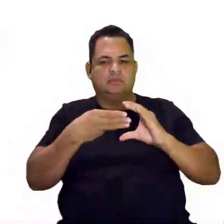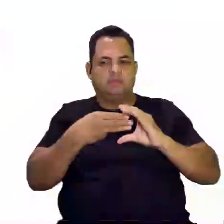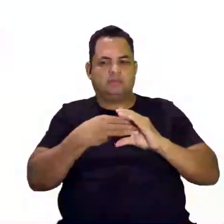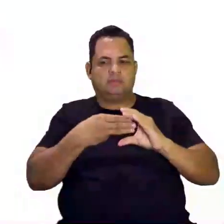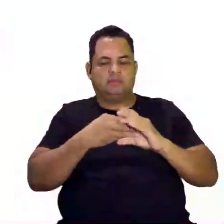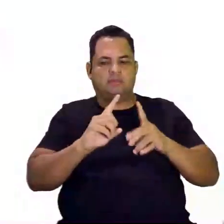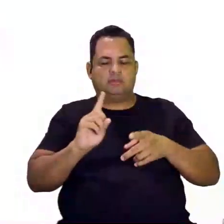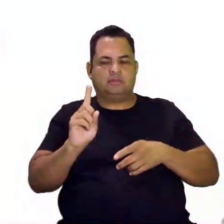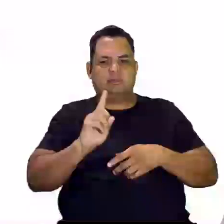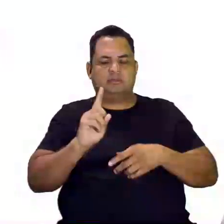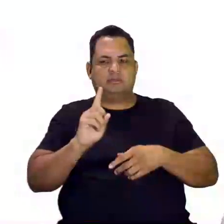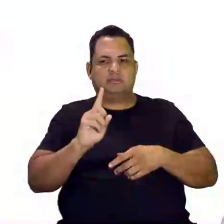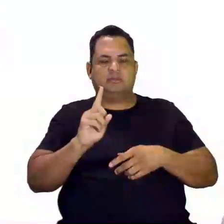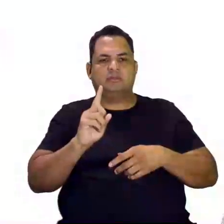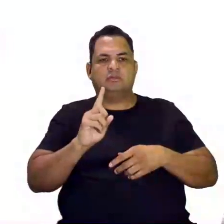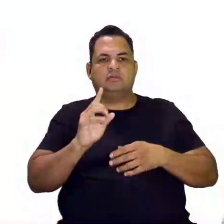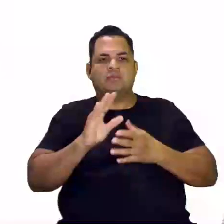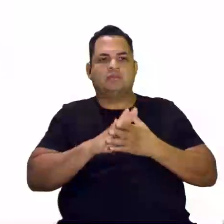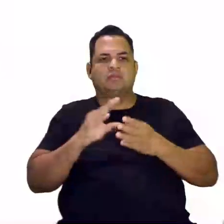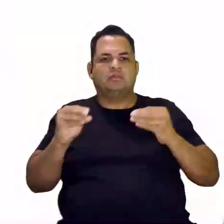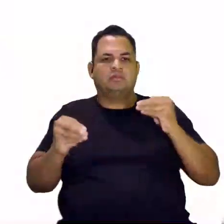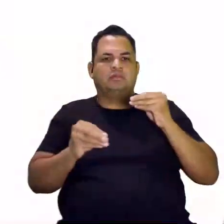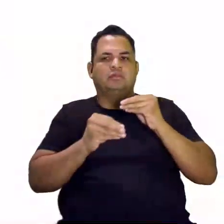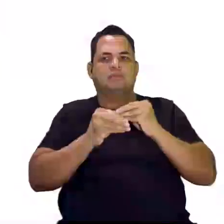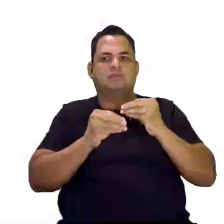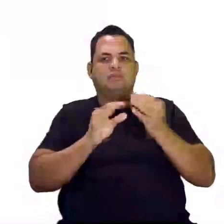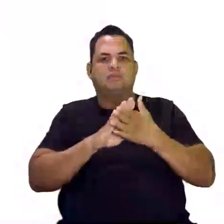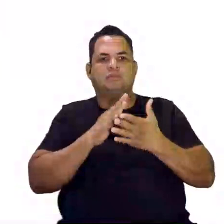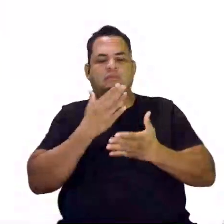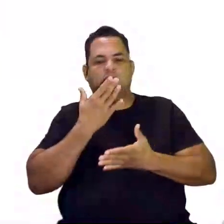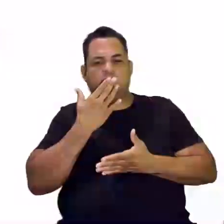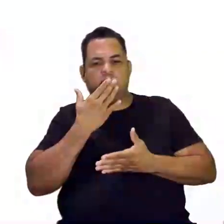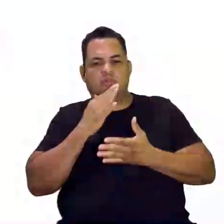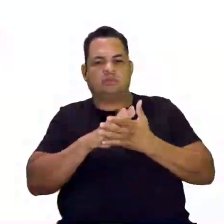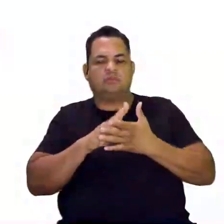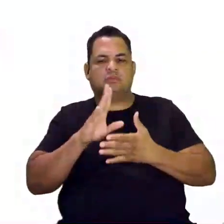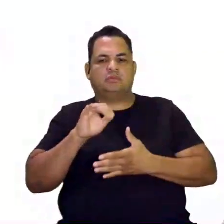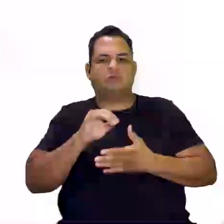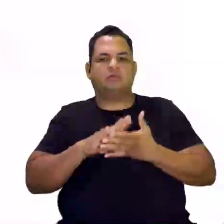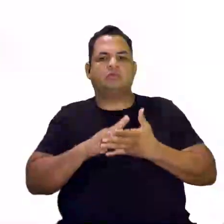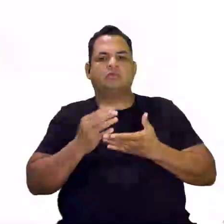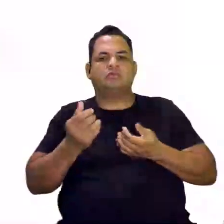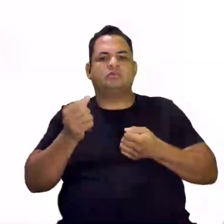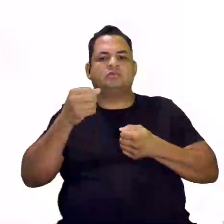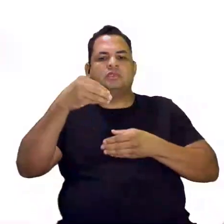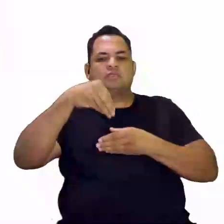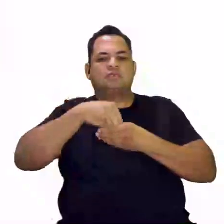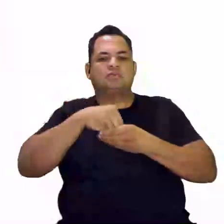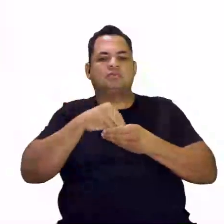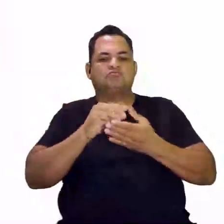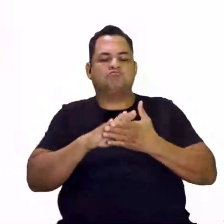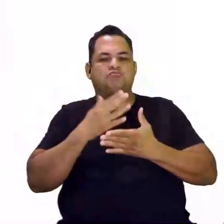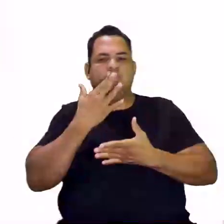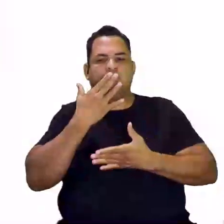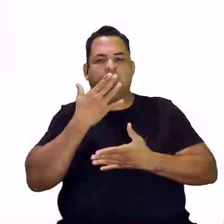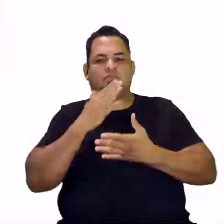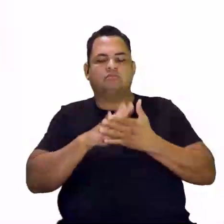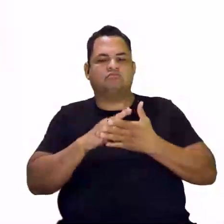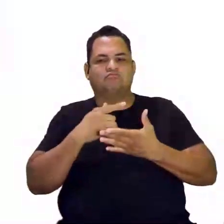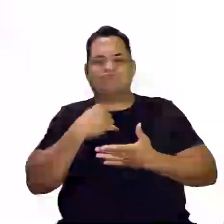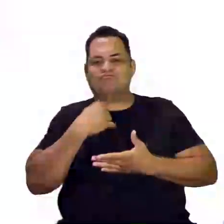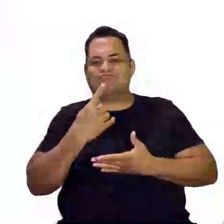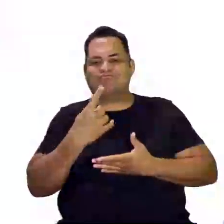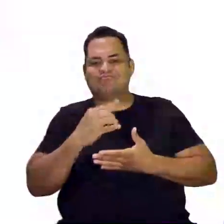Porém, não tem a incorporação do pigmento, não tem cloroplasto, que é onde fica esse pigmento, então não tem como